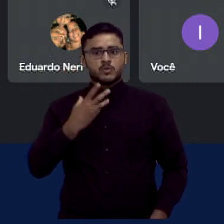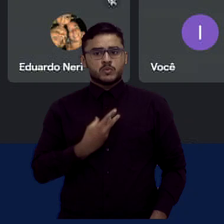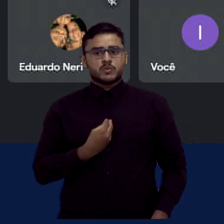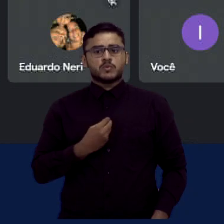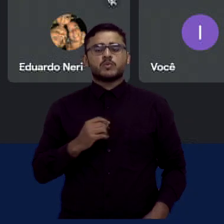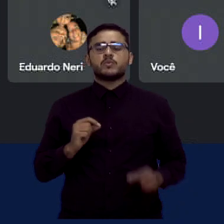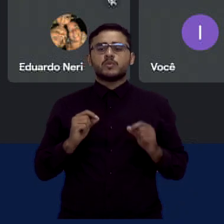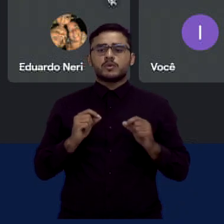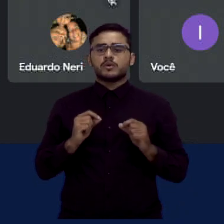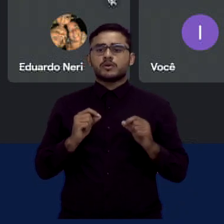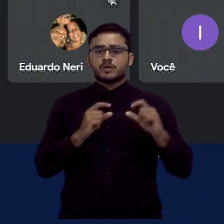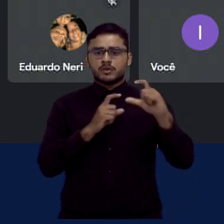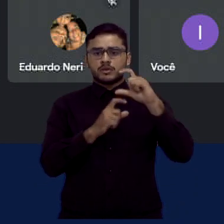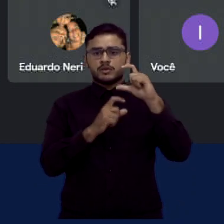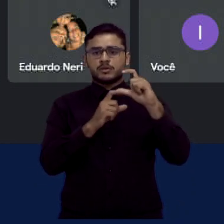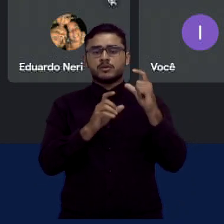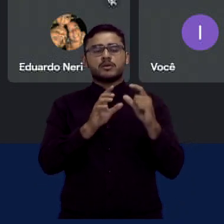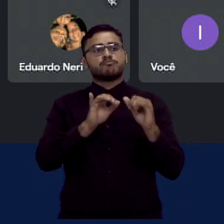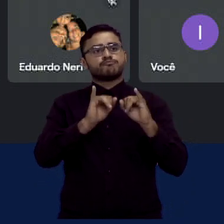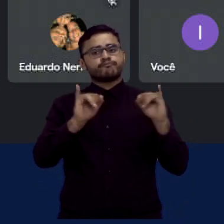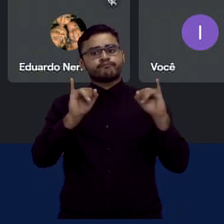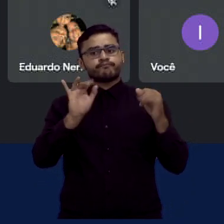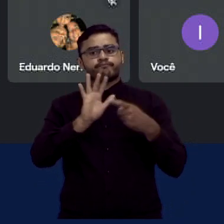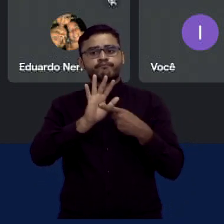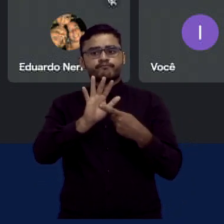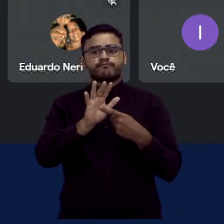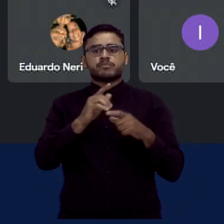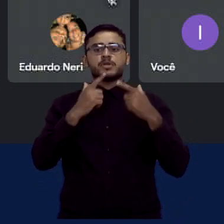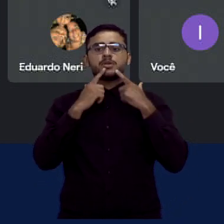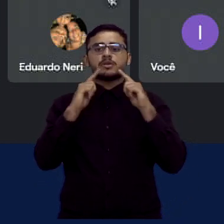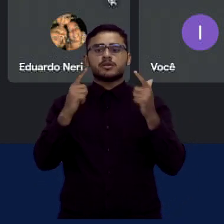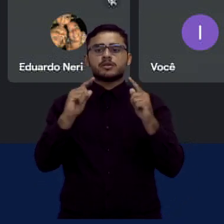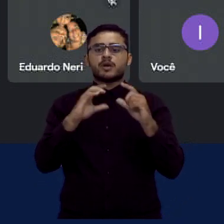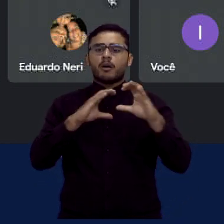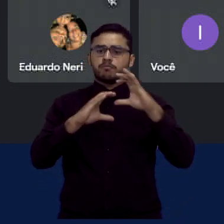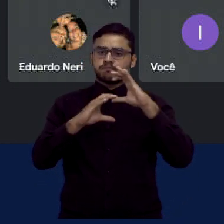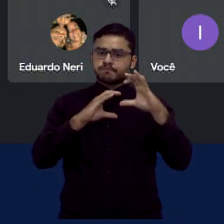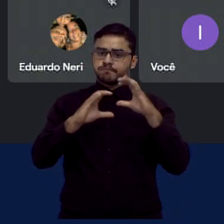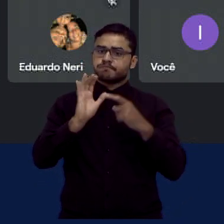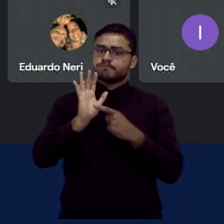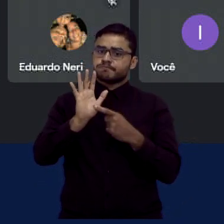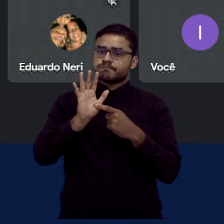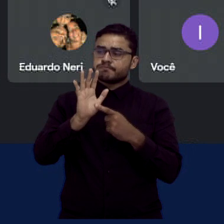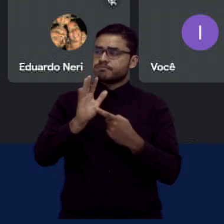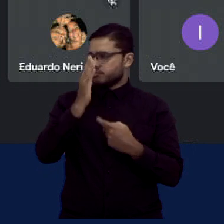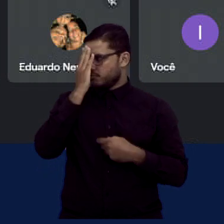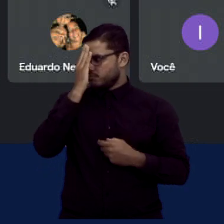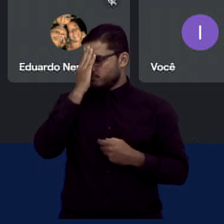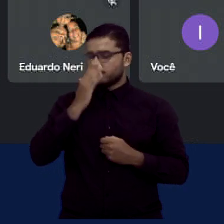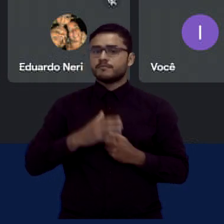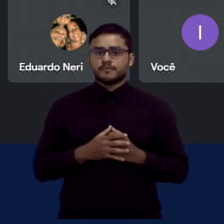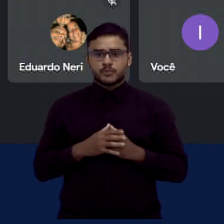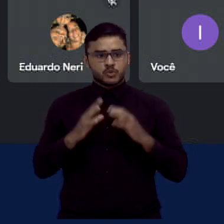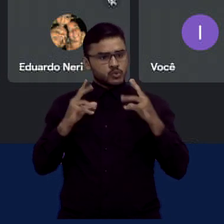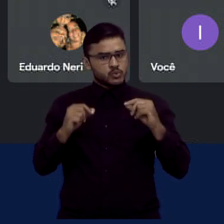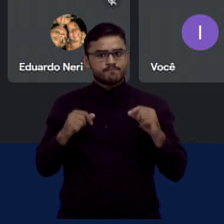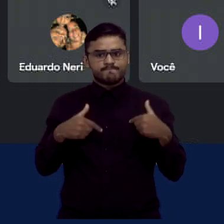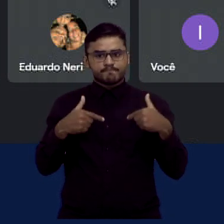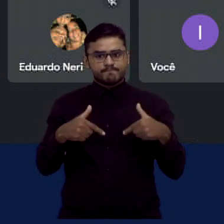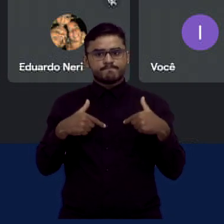utilizando das histórias em quadrinhos como linguagem para elevar as suas